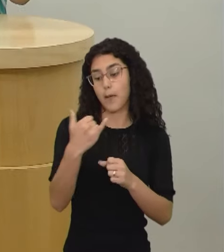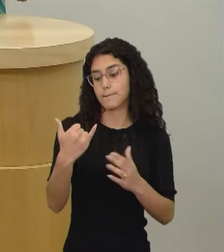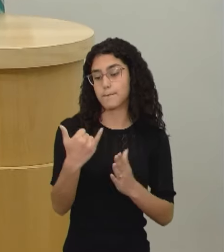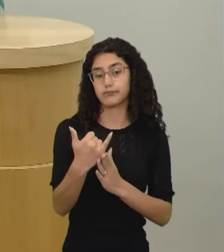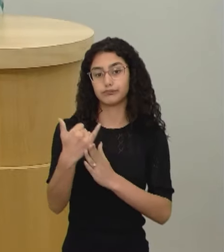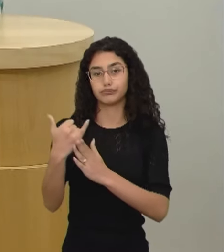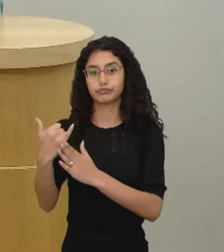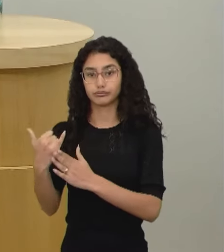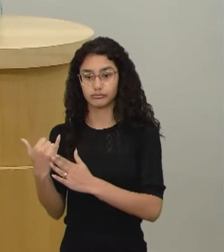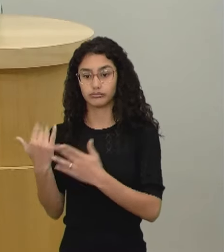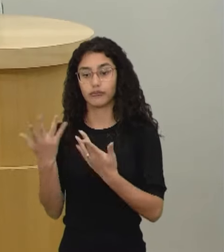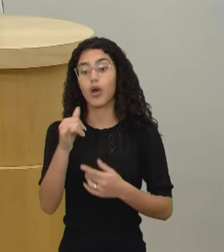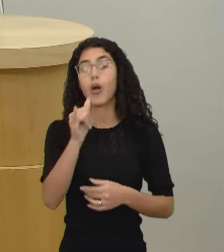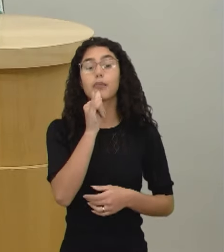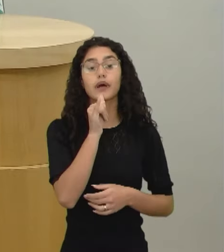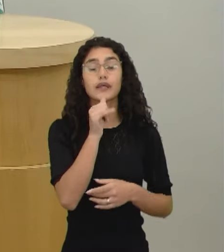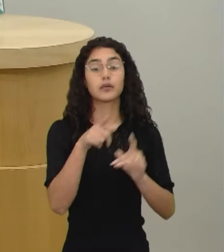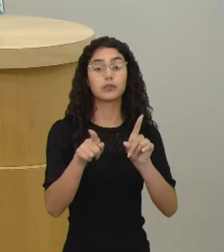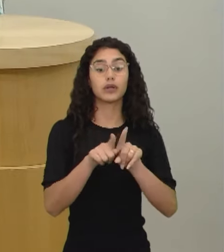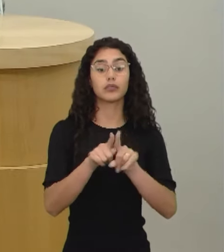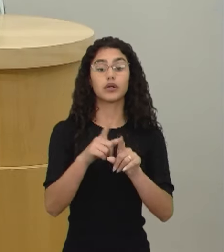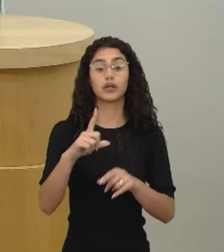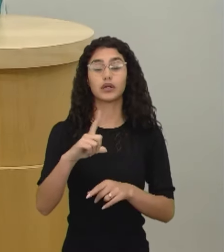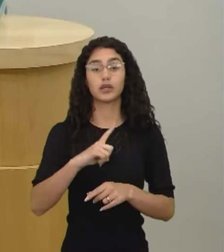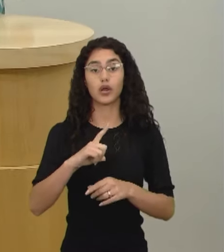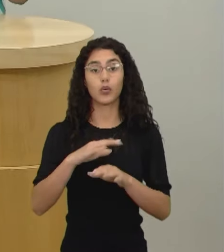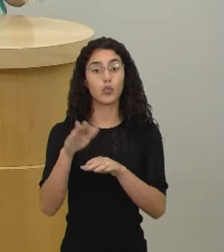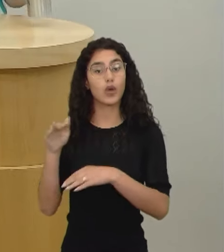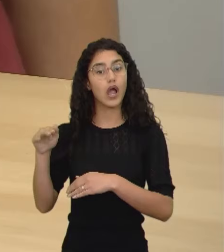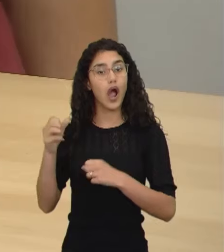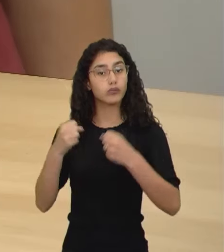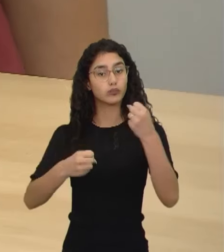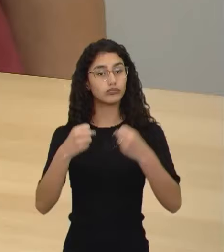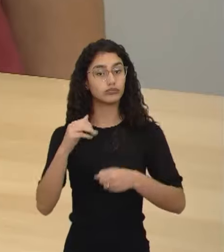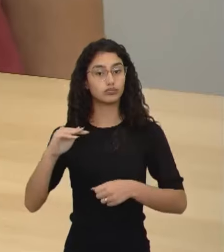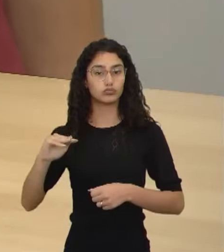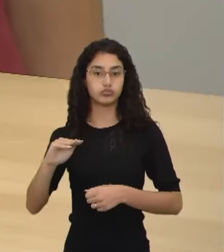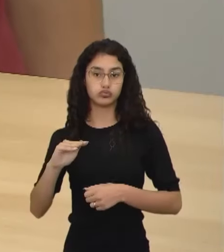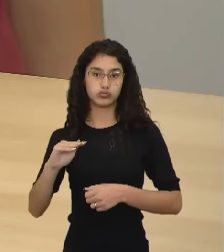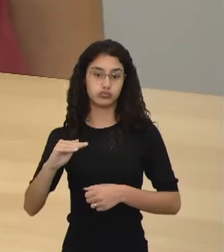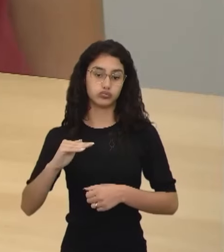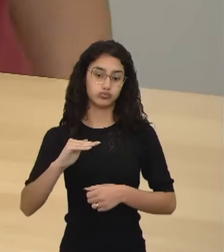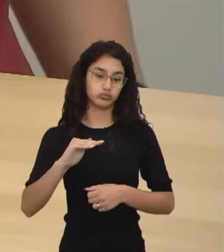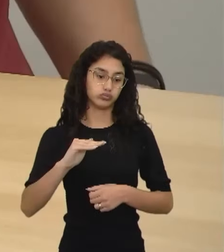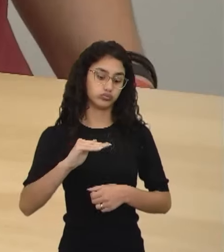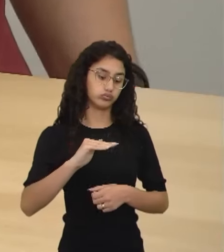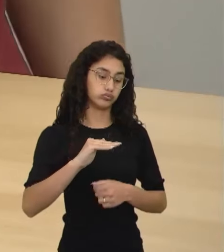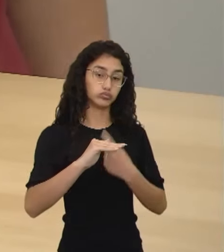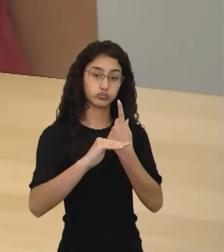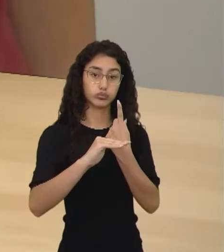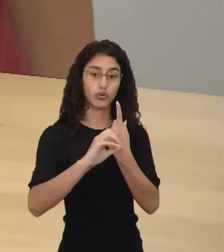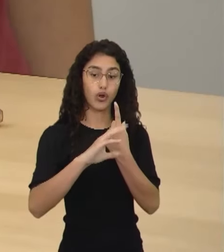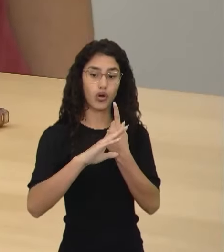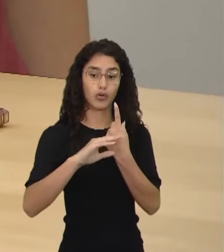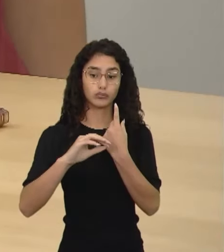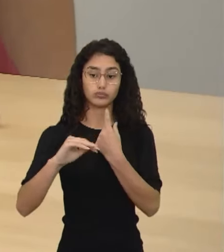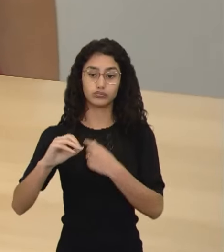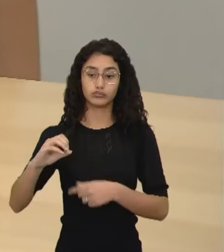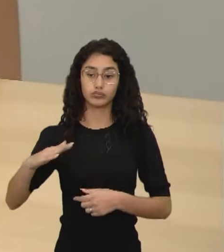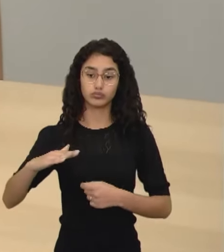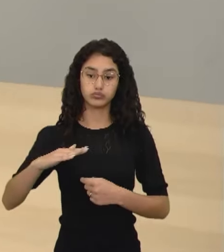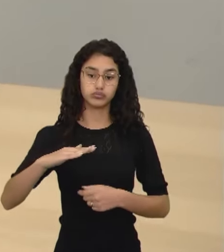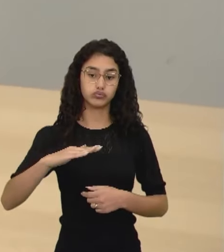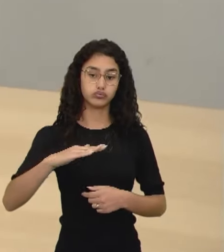né? Ou, por exemplo, tem um carro andando e ele tá num movimento único. Ele só vai sair